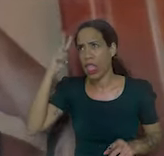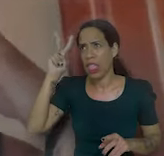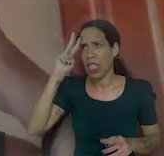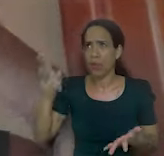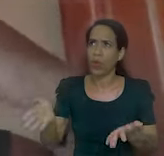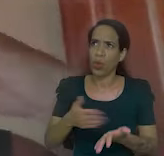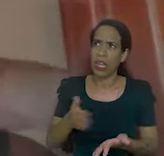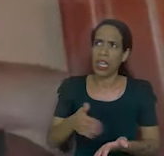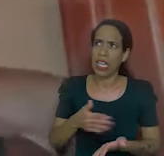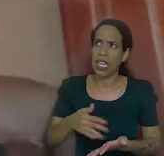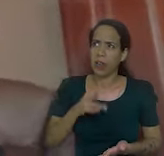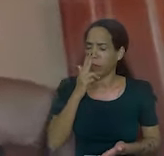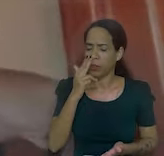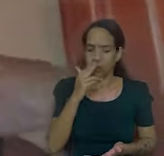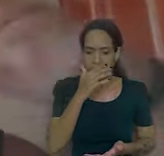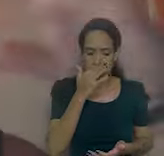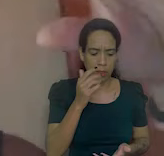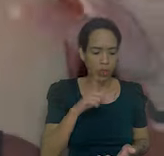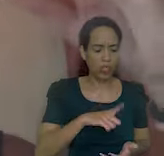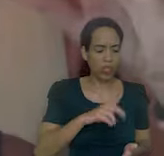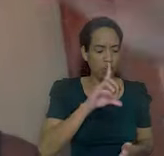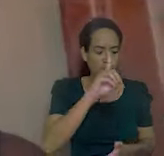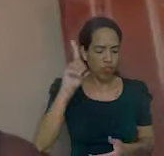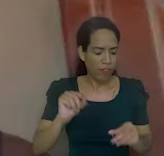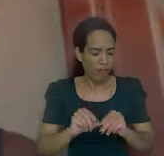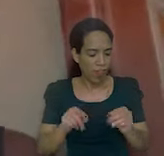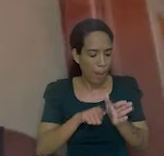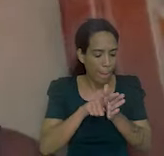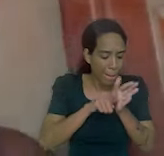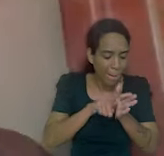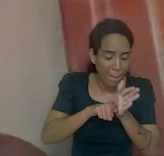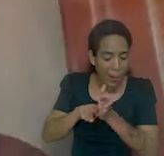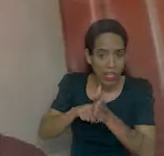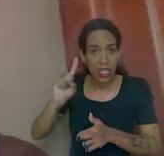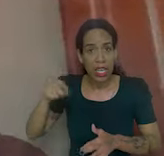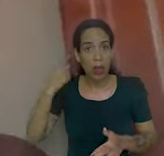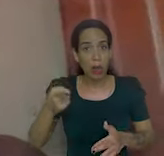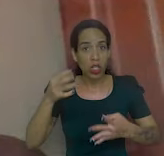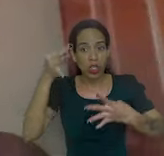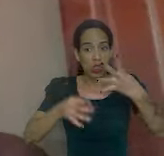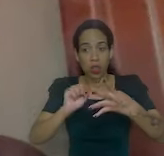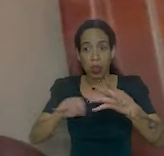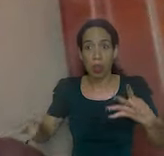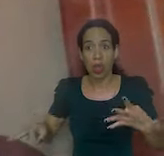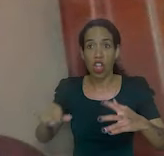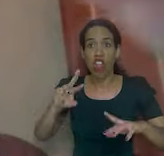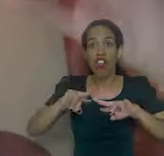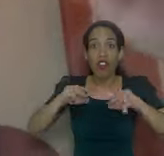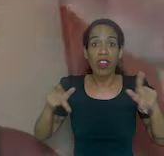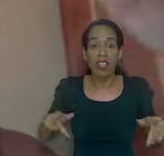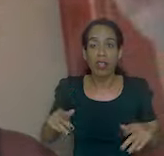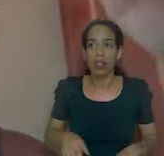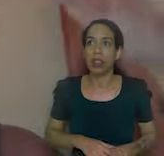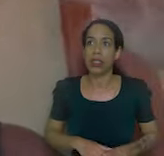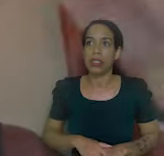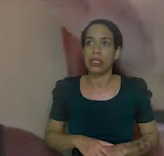no livro, acho assim, teve um dia que eu fiz uma pesquisa, no dia seguinte saiu uma jurisprudência em sentido diverso.